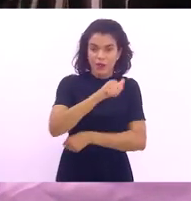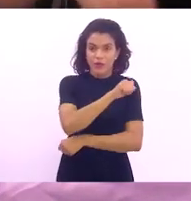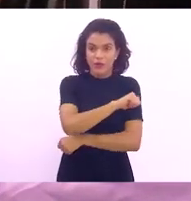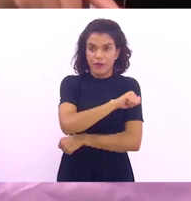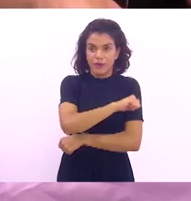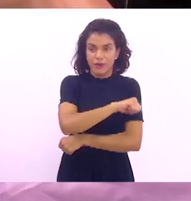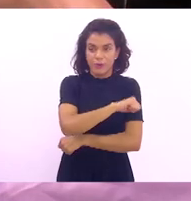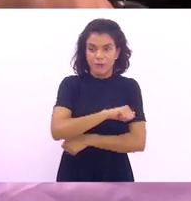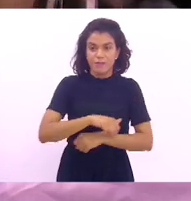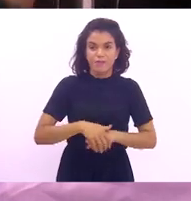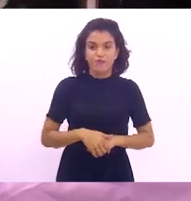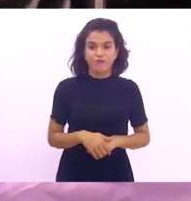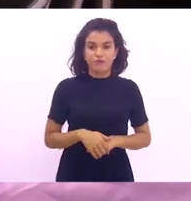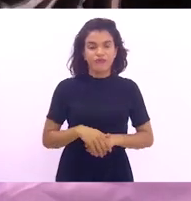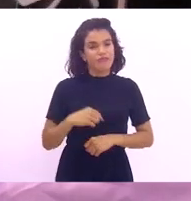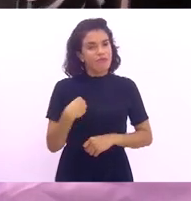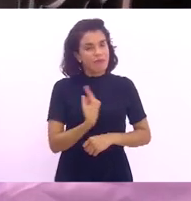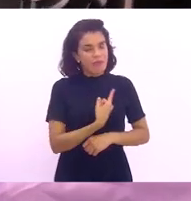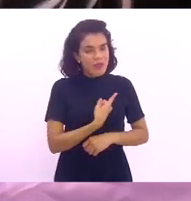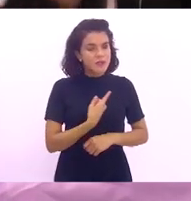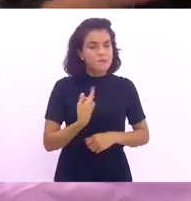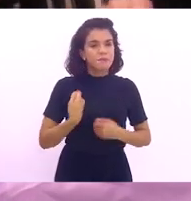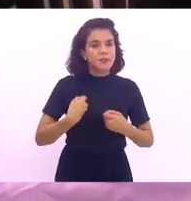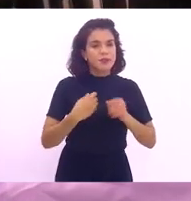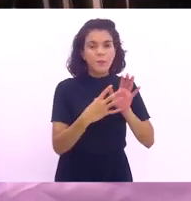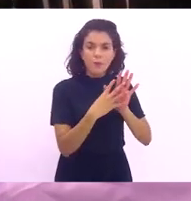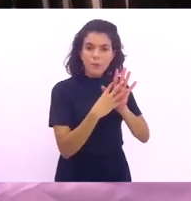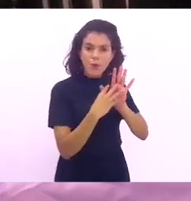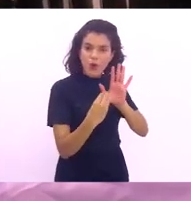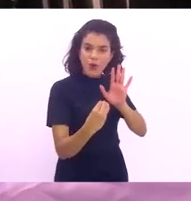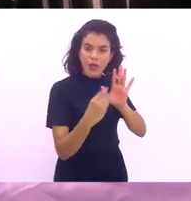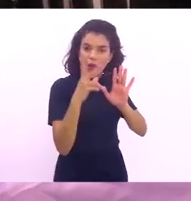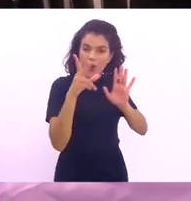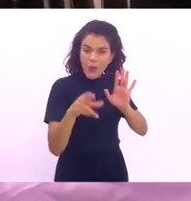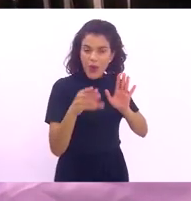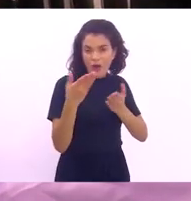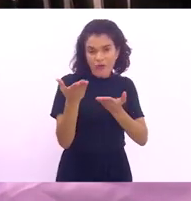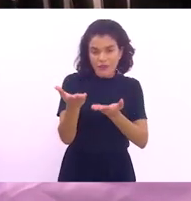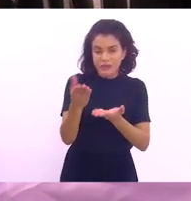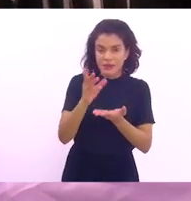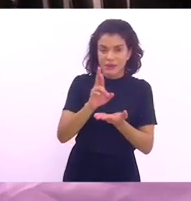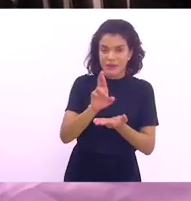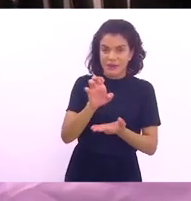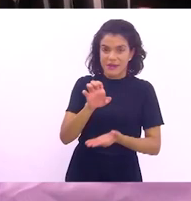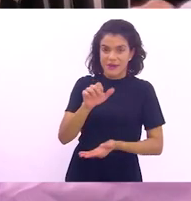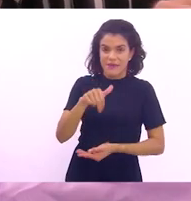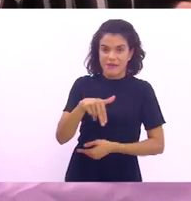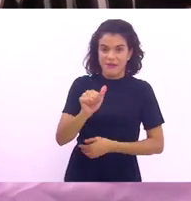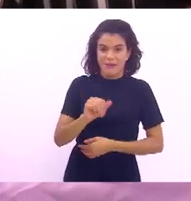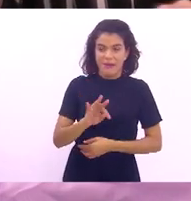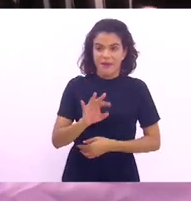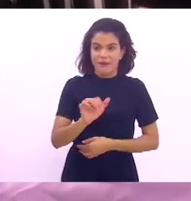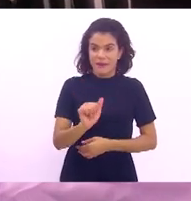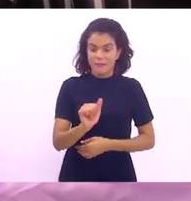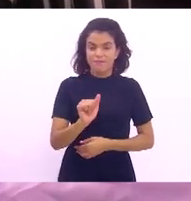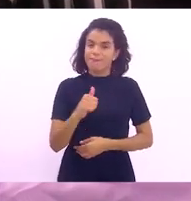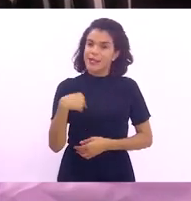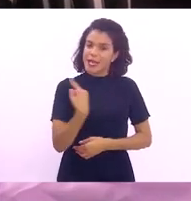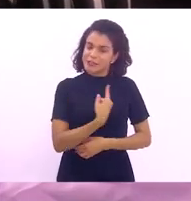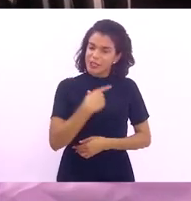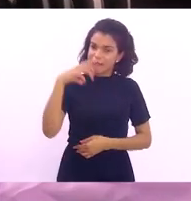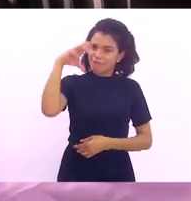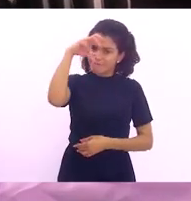Fluminense a gente tem que ter como exemplo pessoas como você Renata nem ia